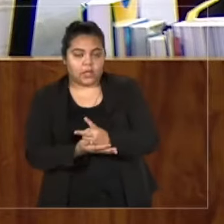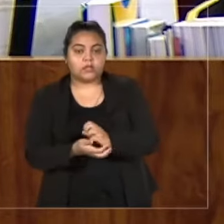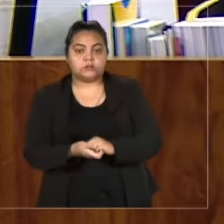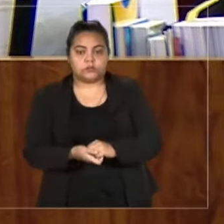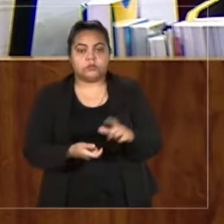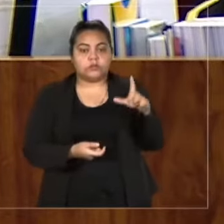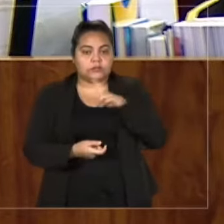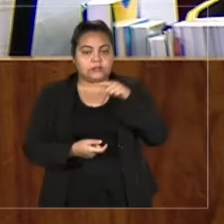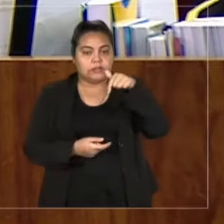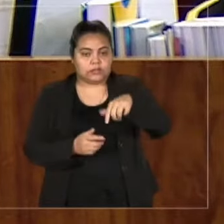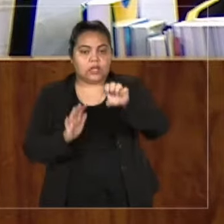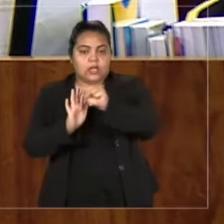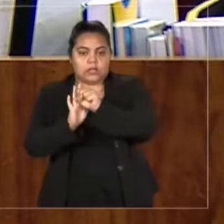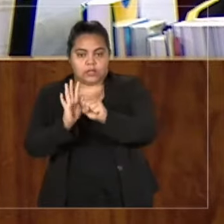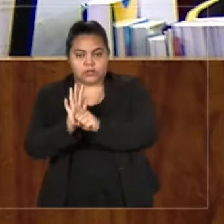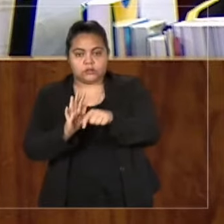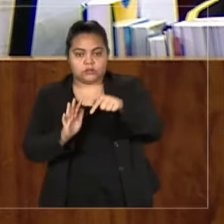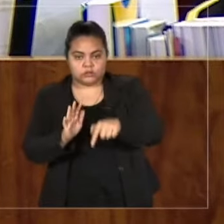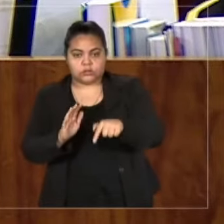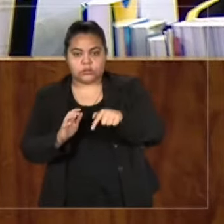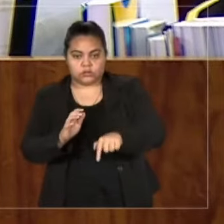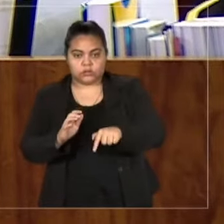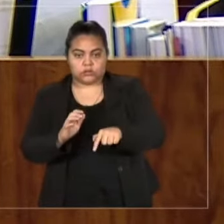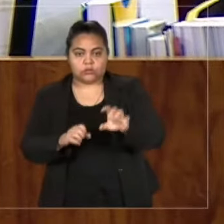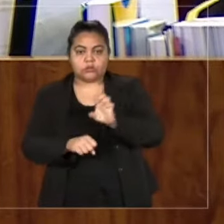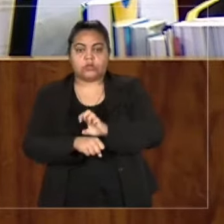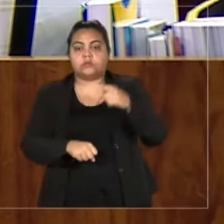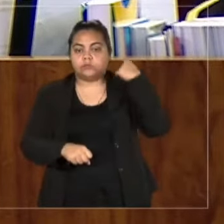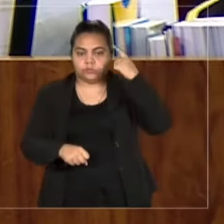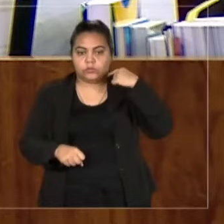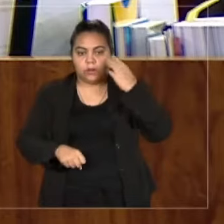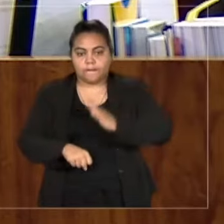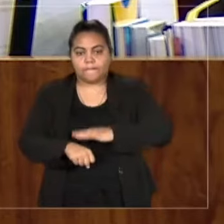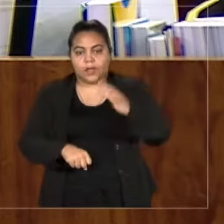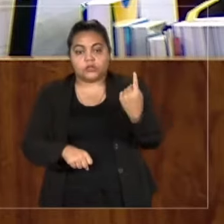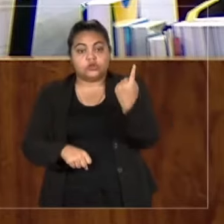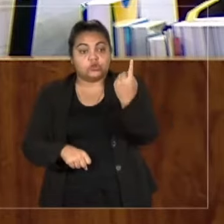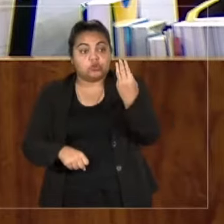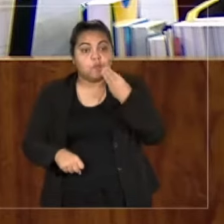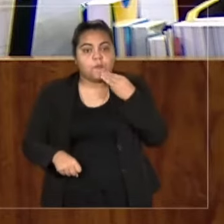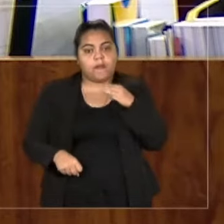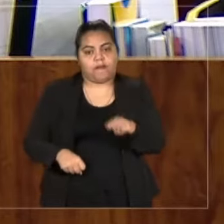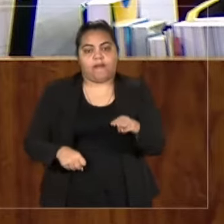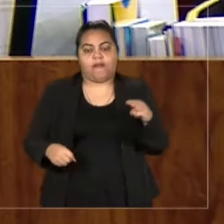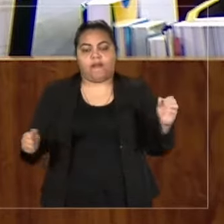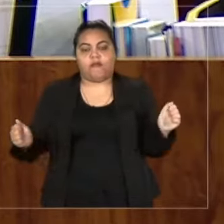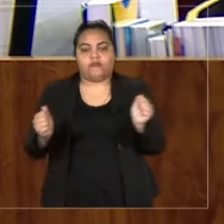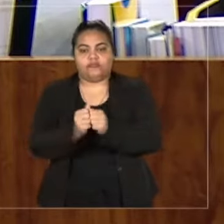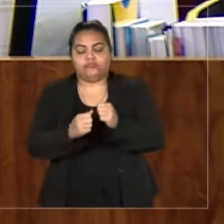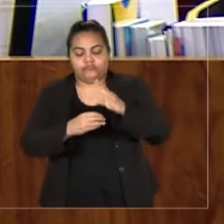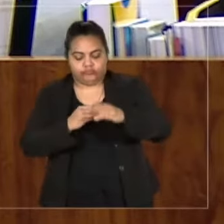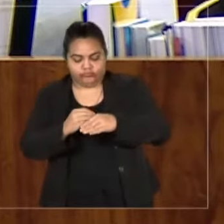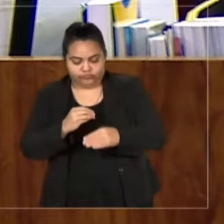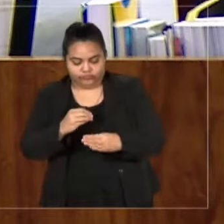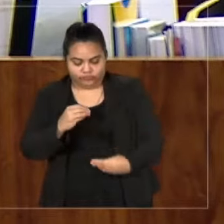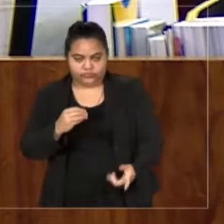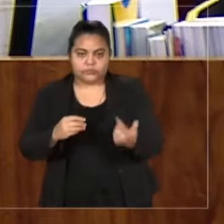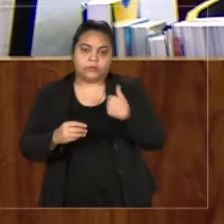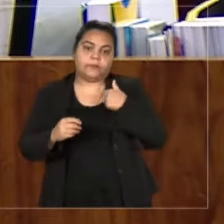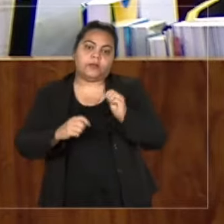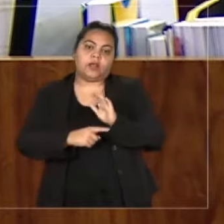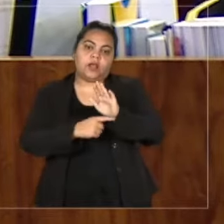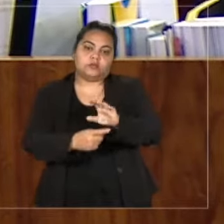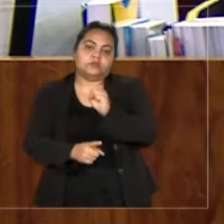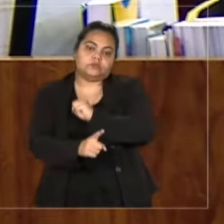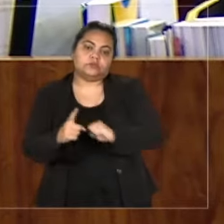tem neste século um Conselho Federal da Ordem dos Advogados composto de mais de 1 milhão de integrantes para ajudar a sociedade brasileira,